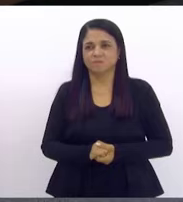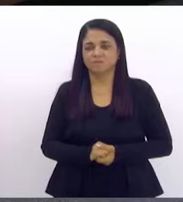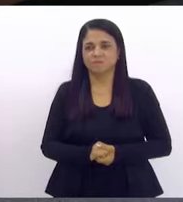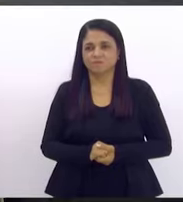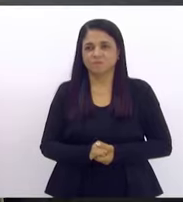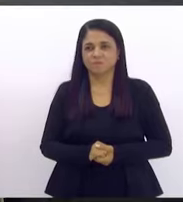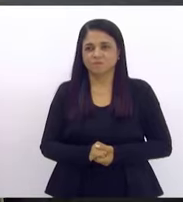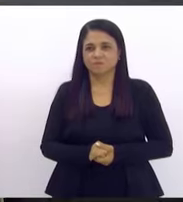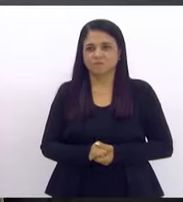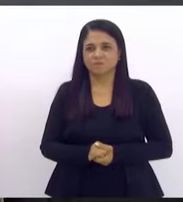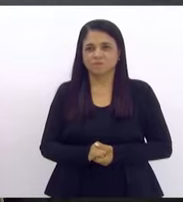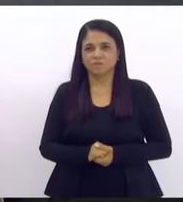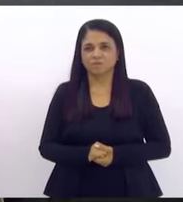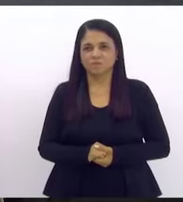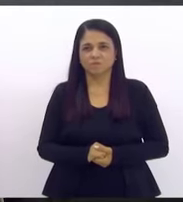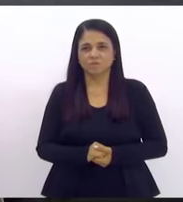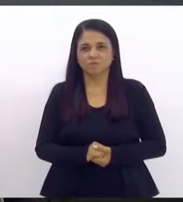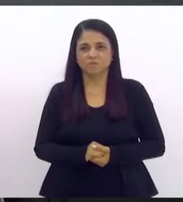honra